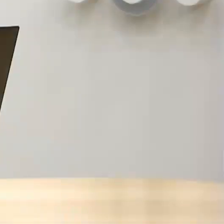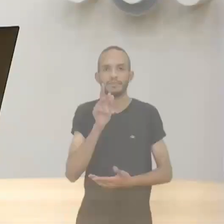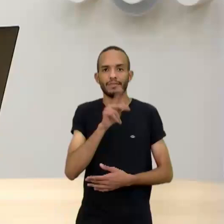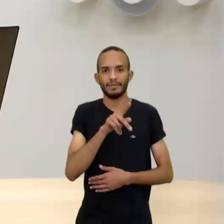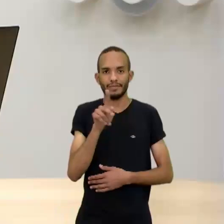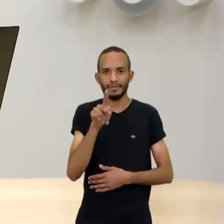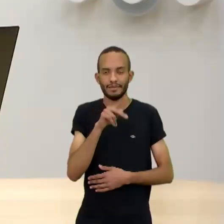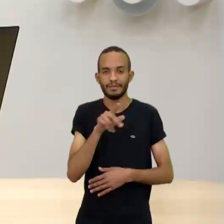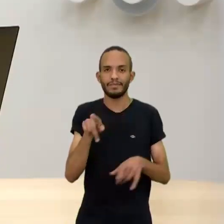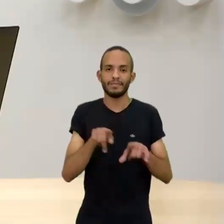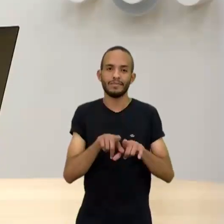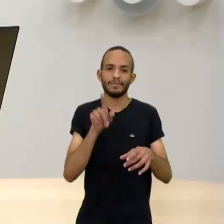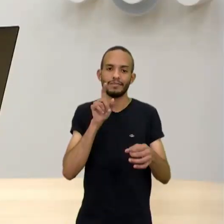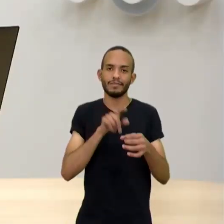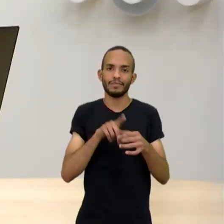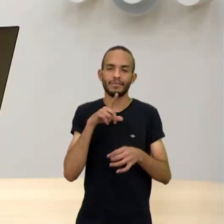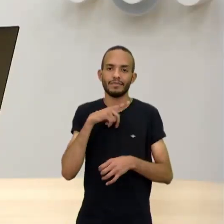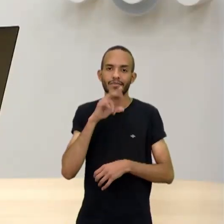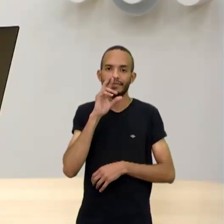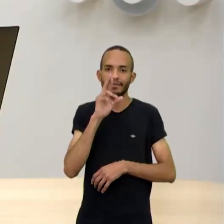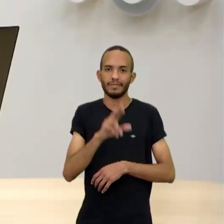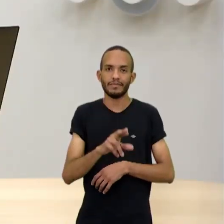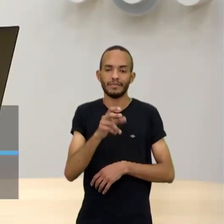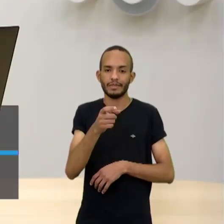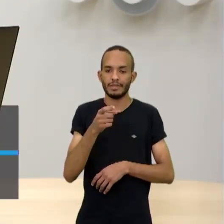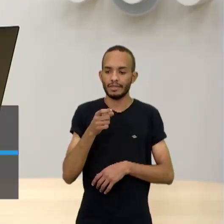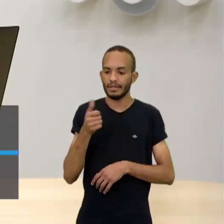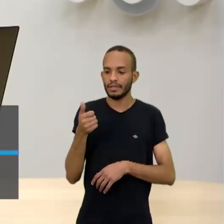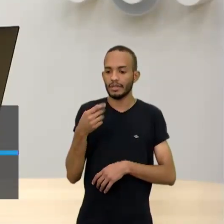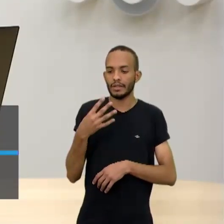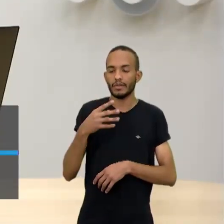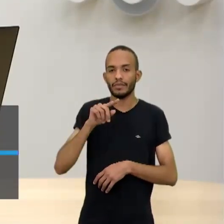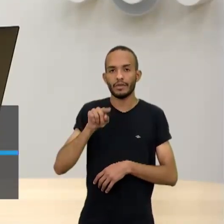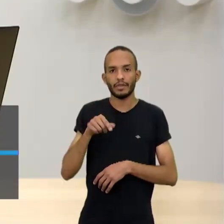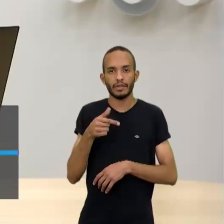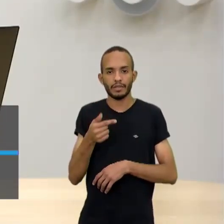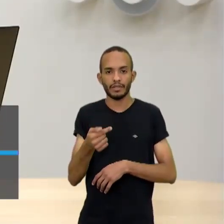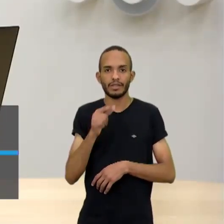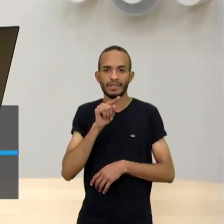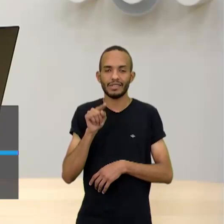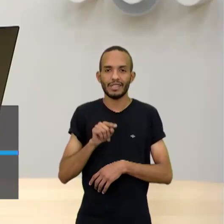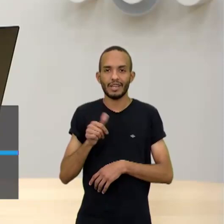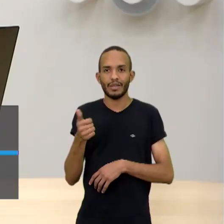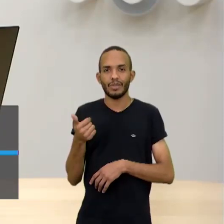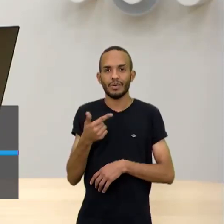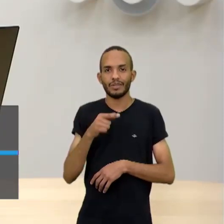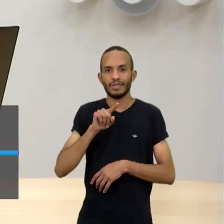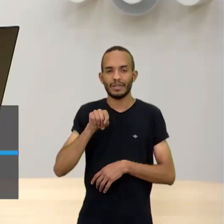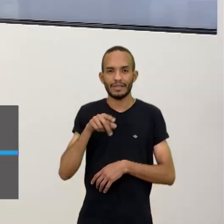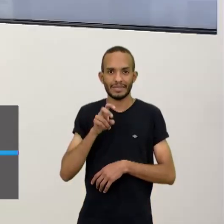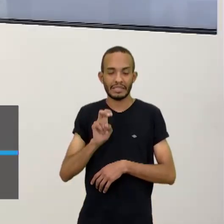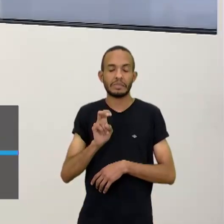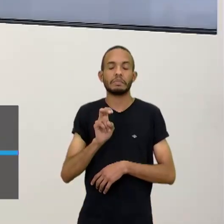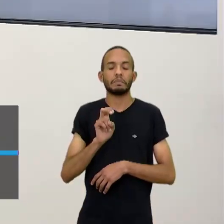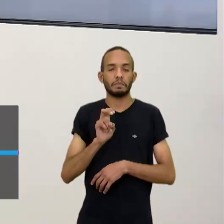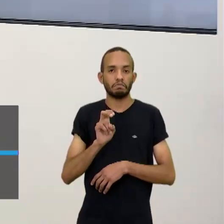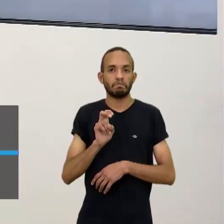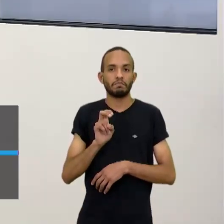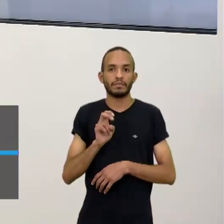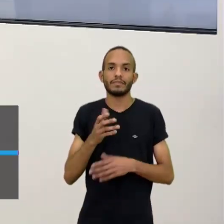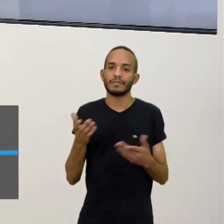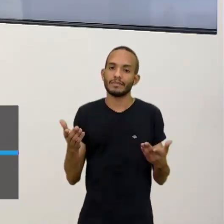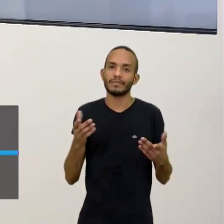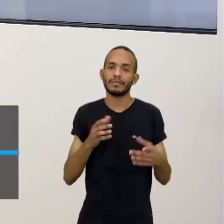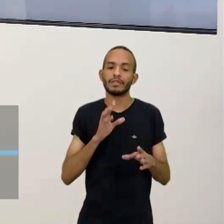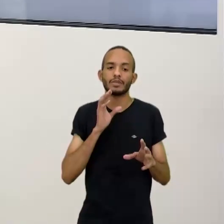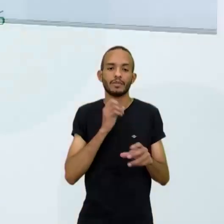Professora Viviane, voltamos. Tivemos uma resposta aqui. X é 14,7 e Z 12,5. Será? O povo já foi além, né? A gente